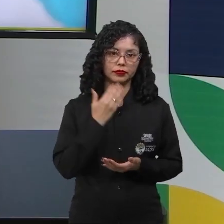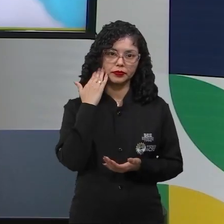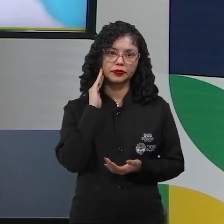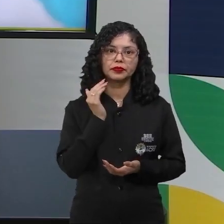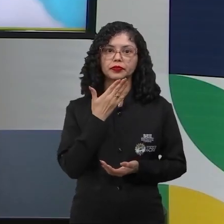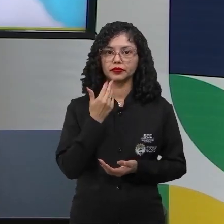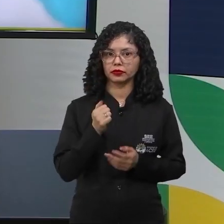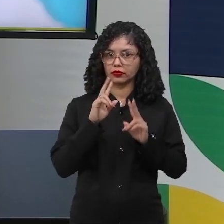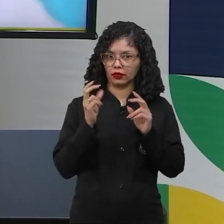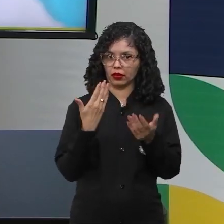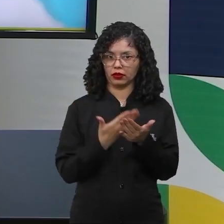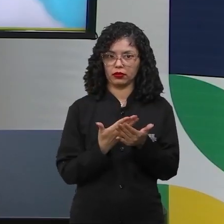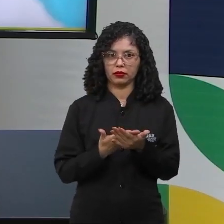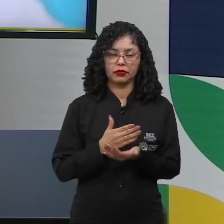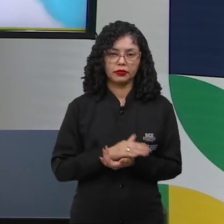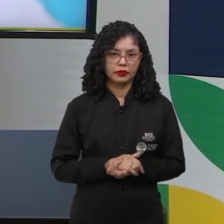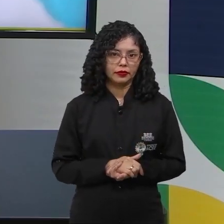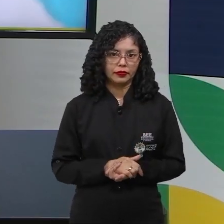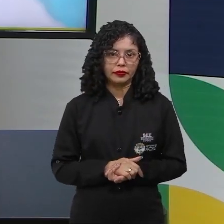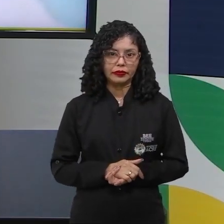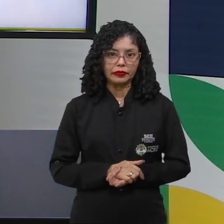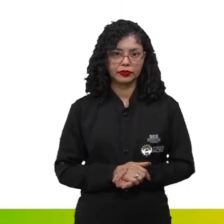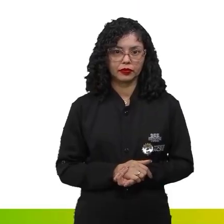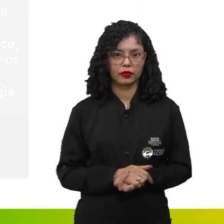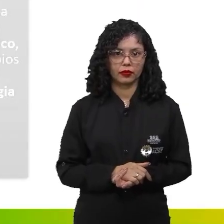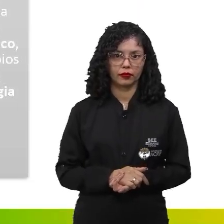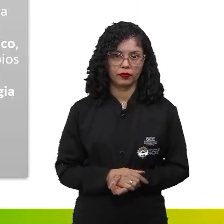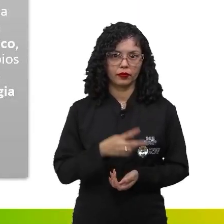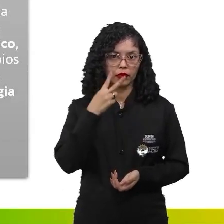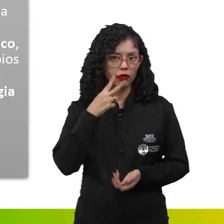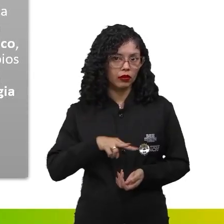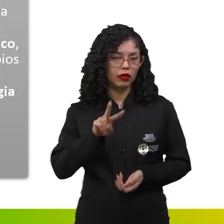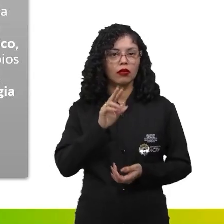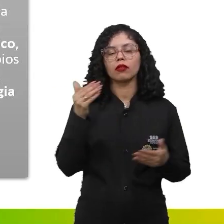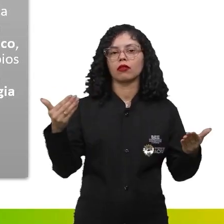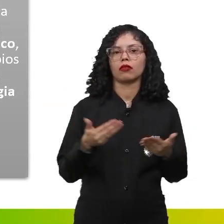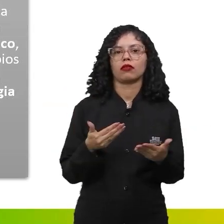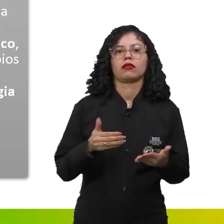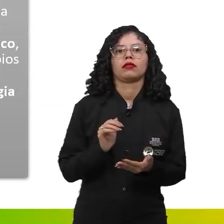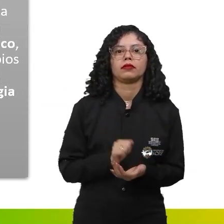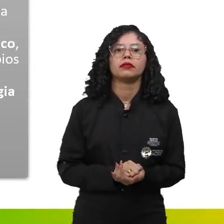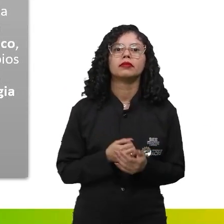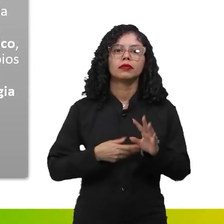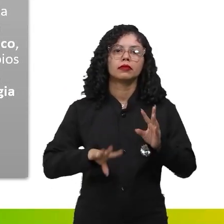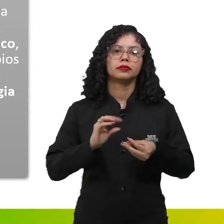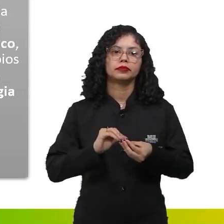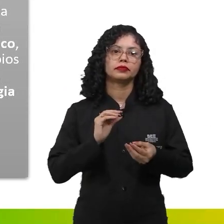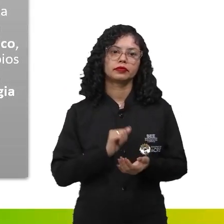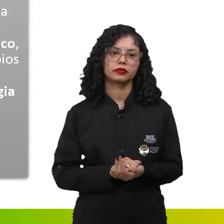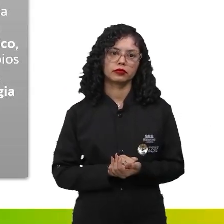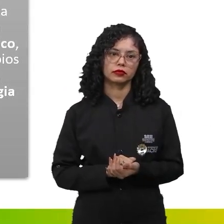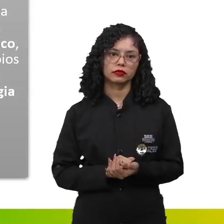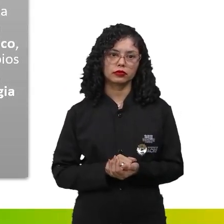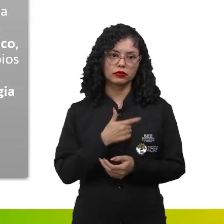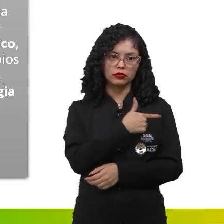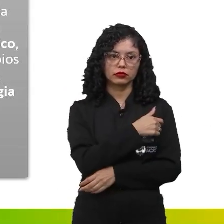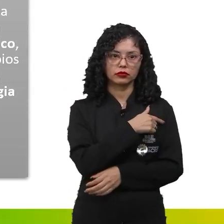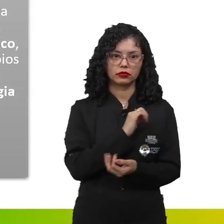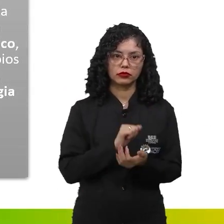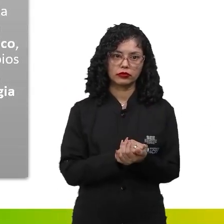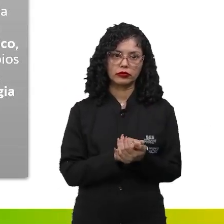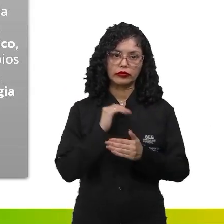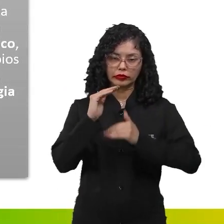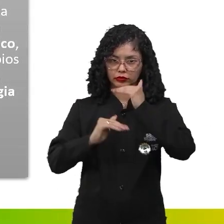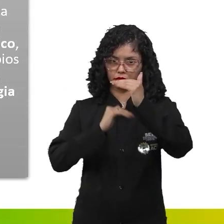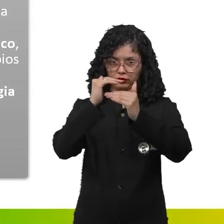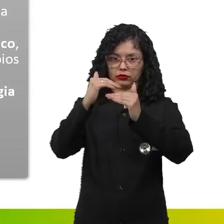entender o tema da aula de hoje, tá ok? Então, o que a gente viu hoje, pessoal? Olha só o resumo. A gente viu que as vacinas é